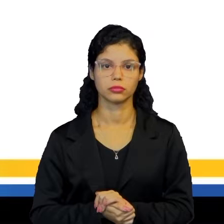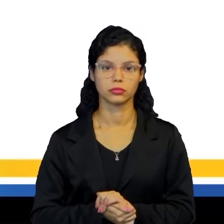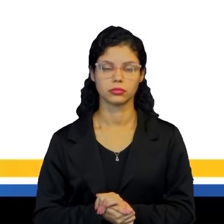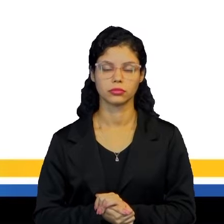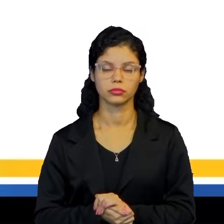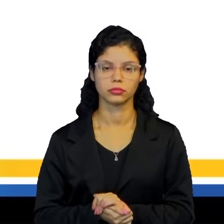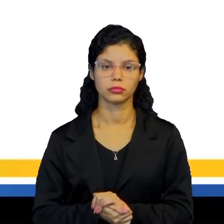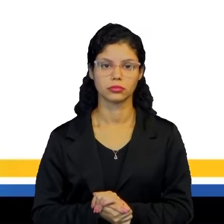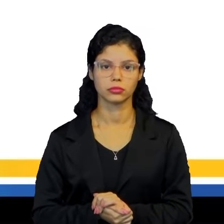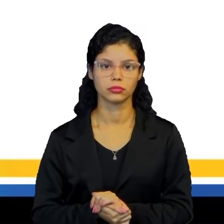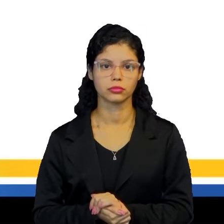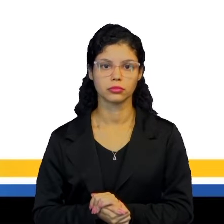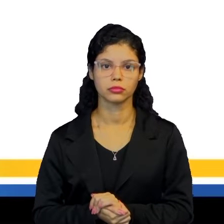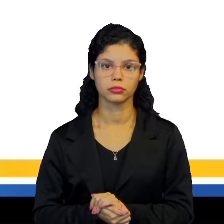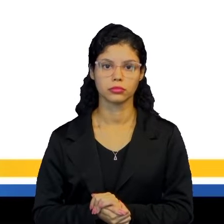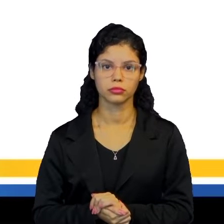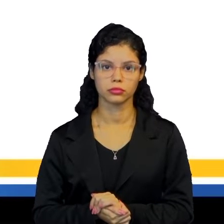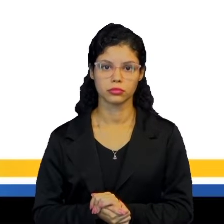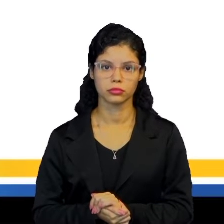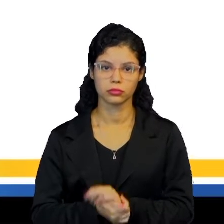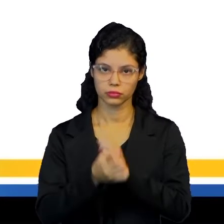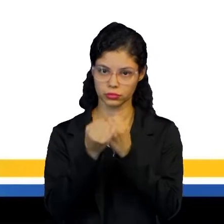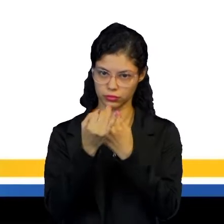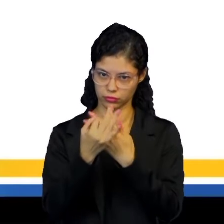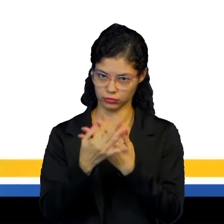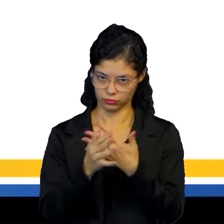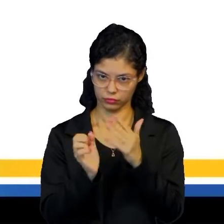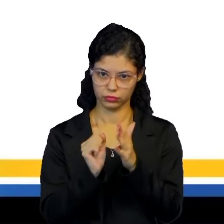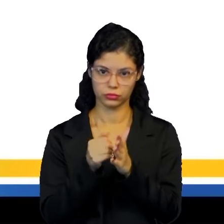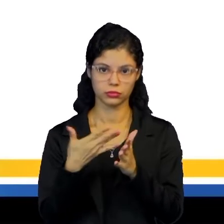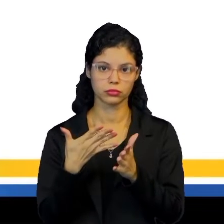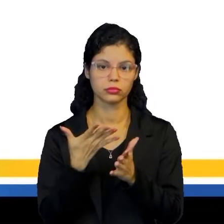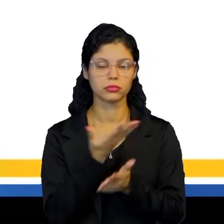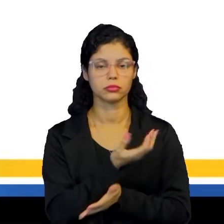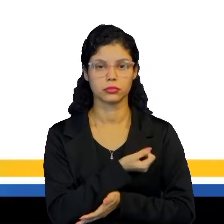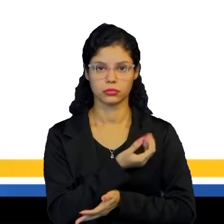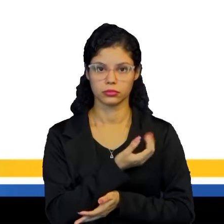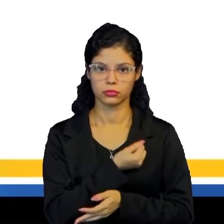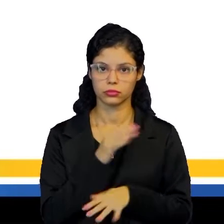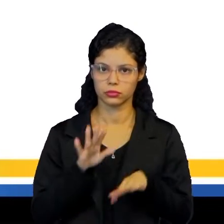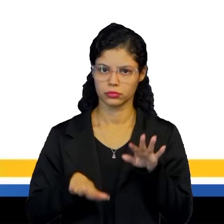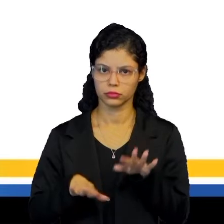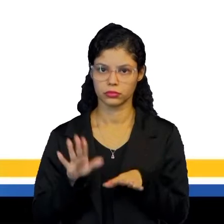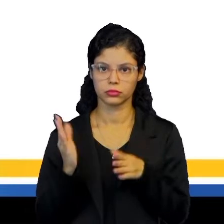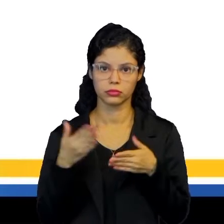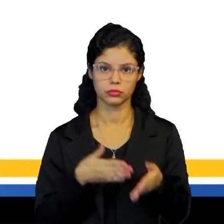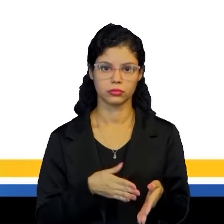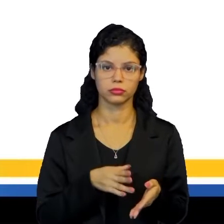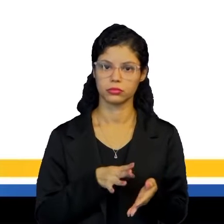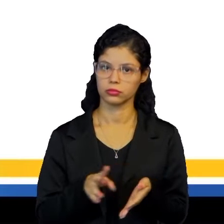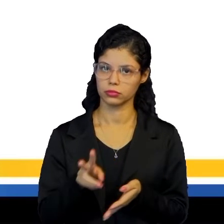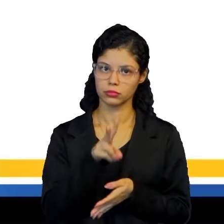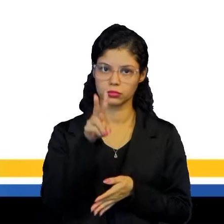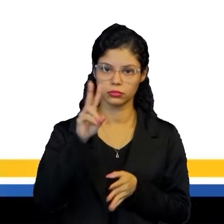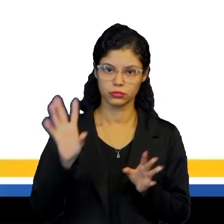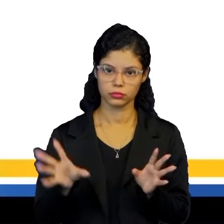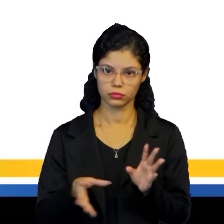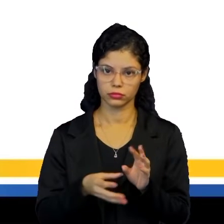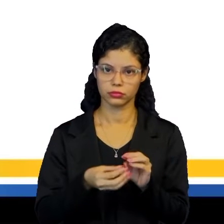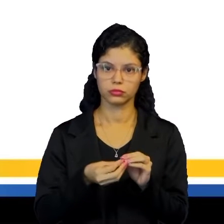Então, não vou nem ficar falando muito na numeração, porque às vezes ela vai chegar a um valor